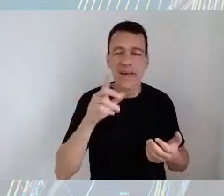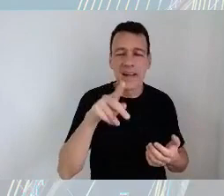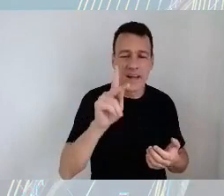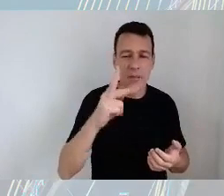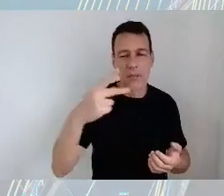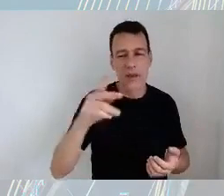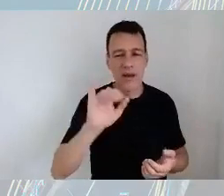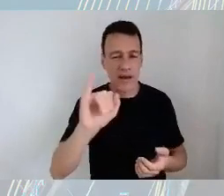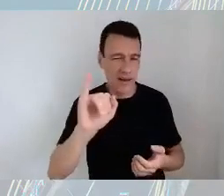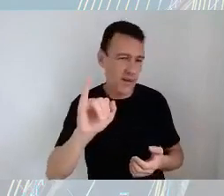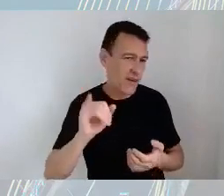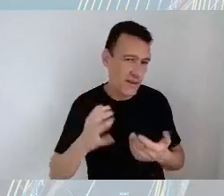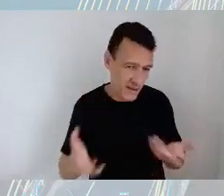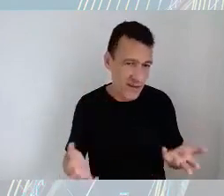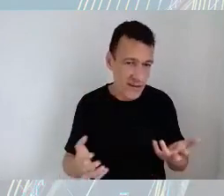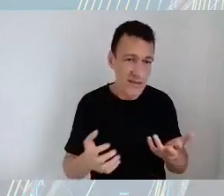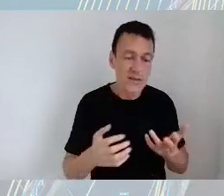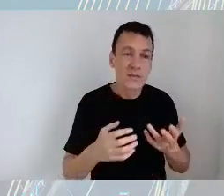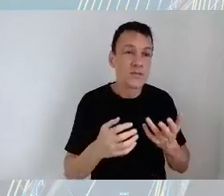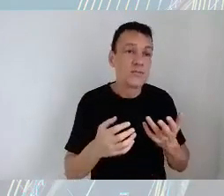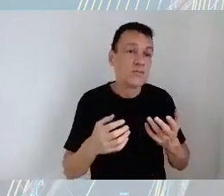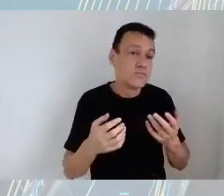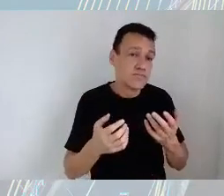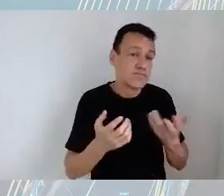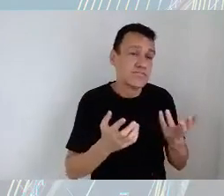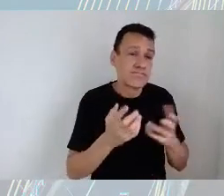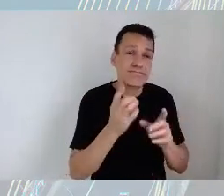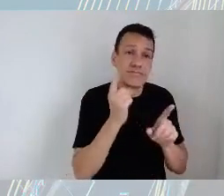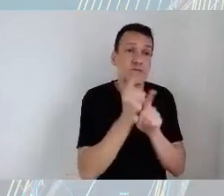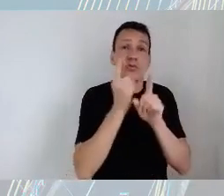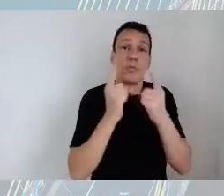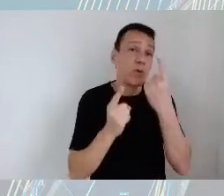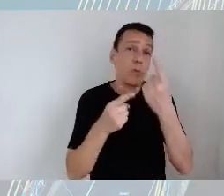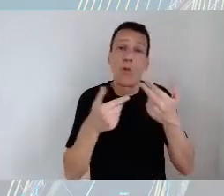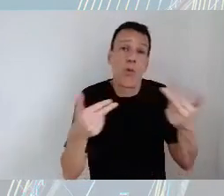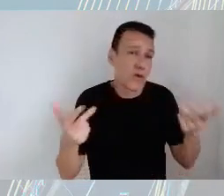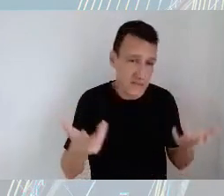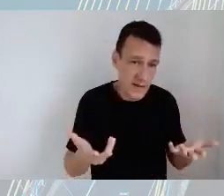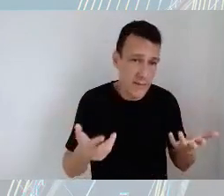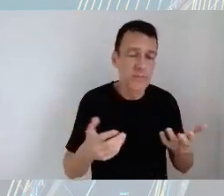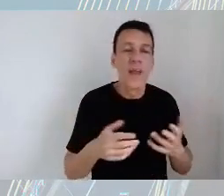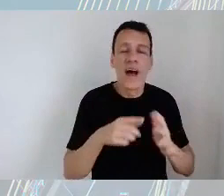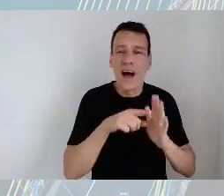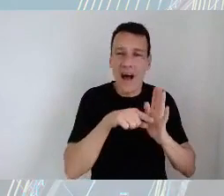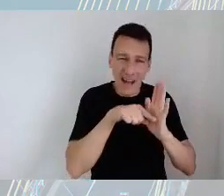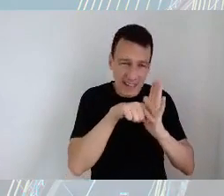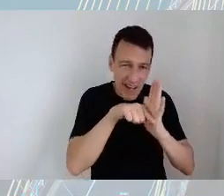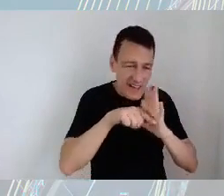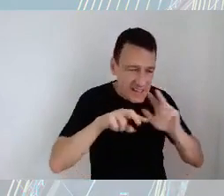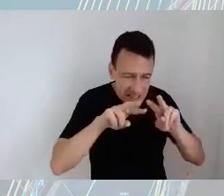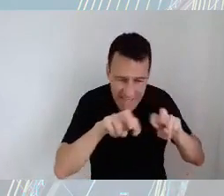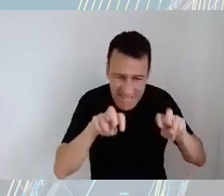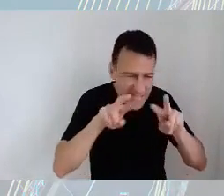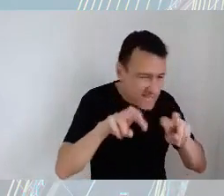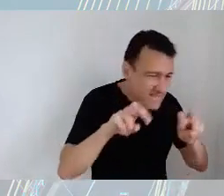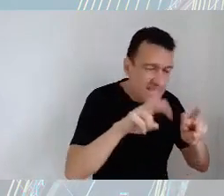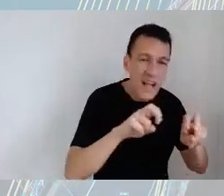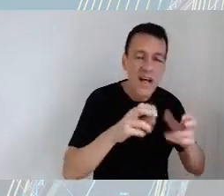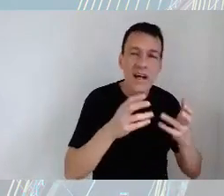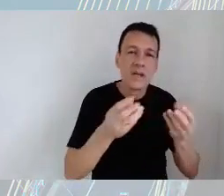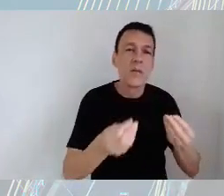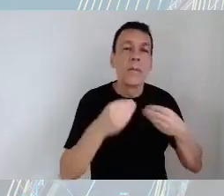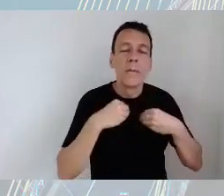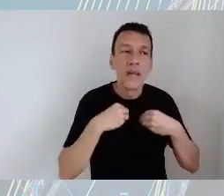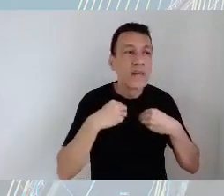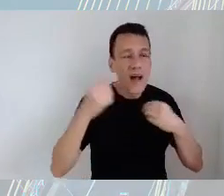tem uma fonte única para cada um dos nossos KPIs. Análise diagnóstica, que é muito mais focada em gerar insights para toda a operação do